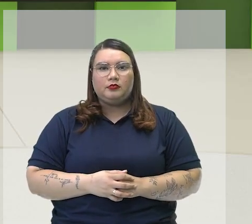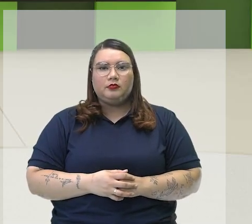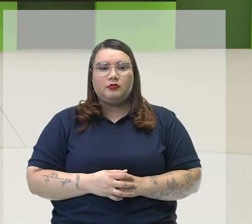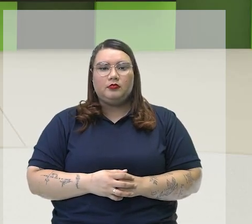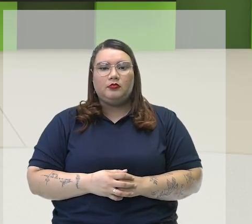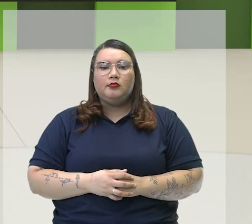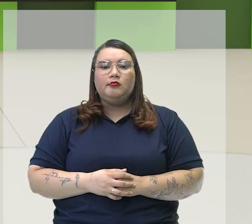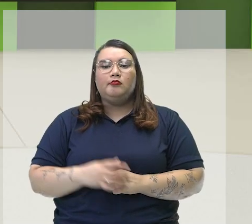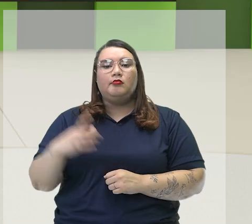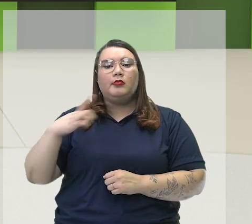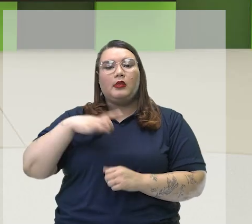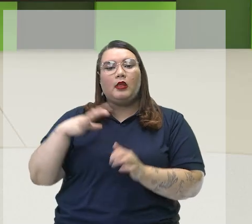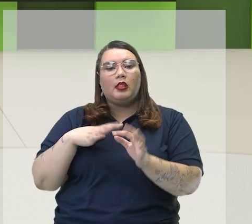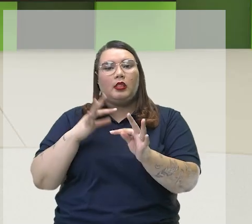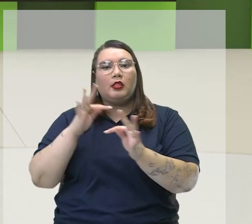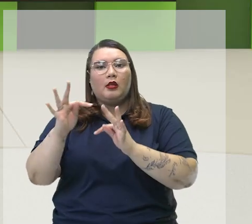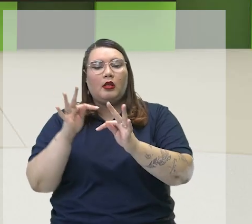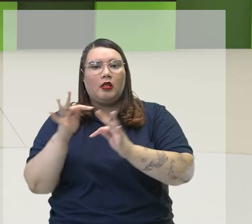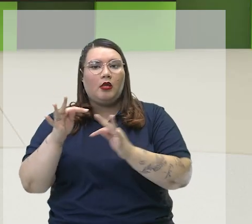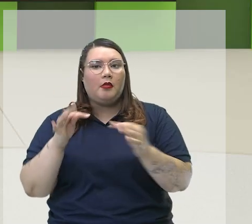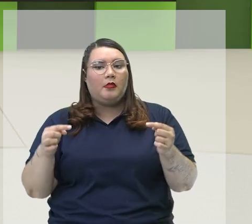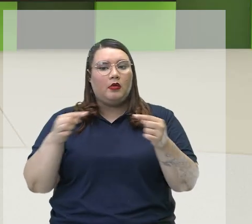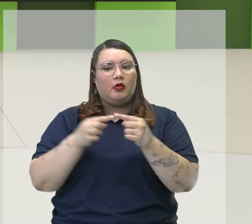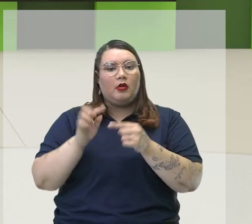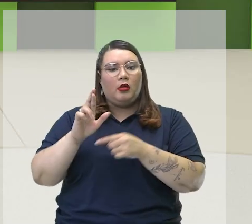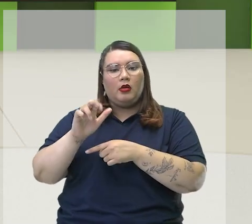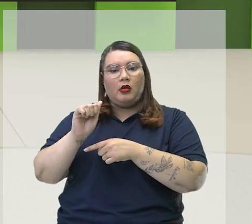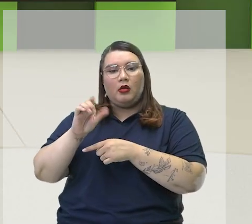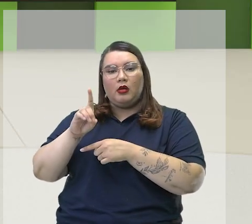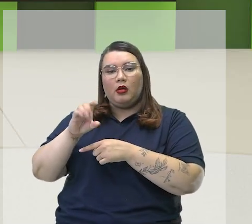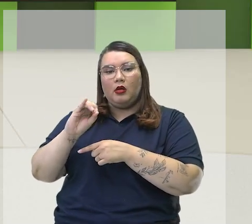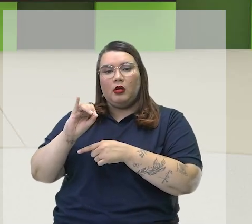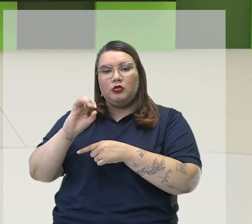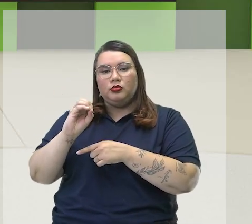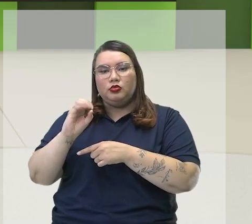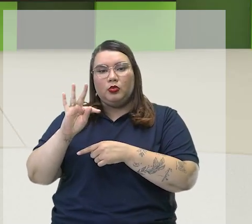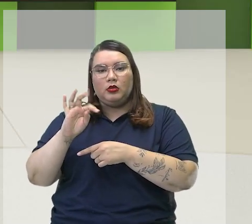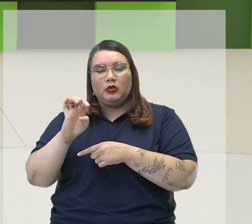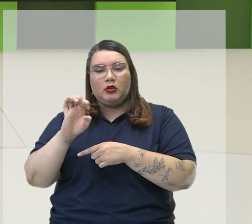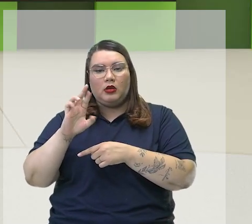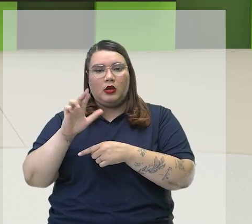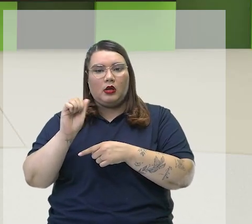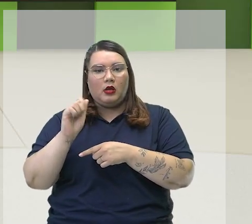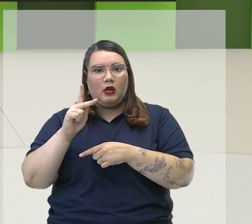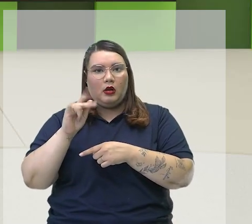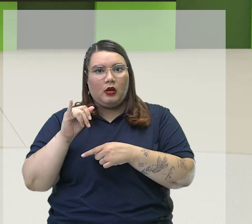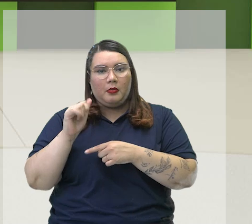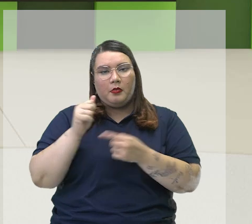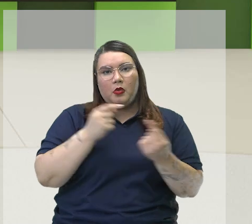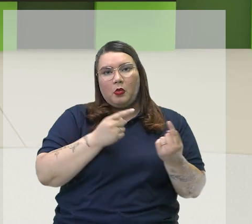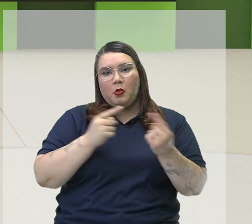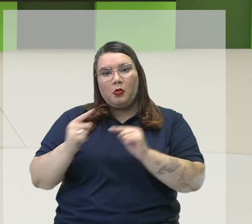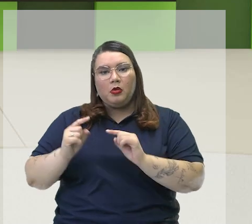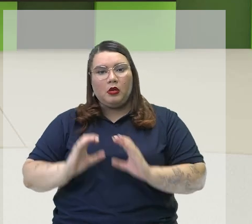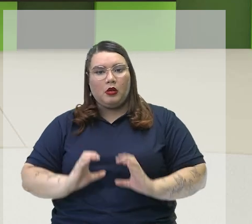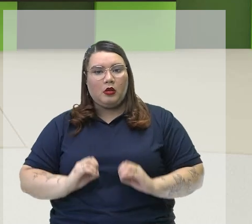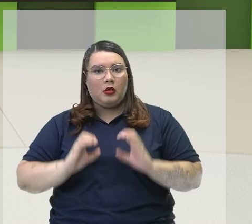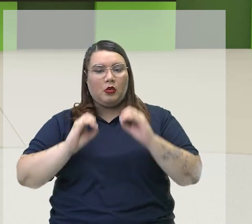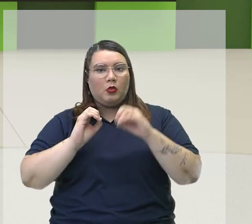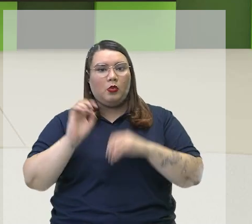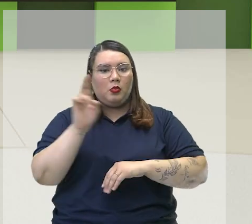na medicina, é em tratamentos como a radioterapia, que combate o câncer,